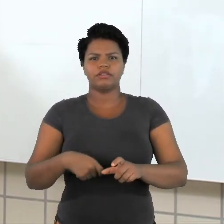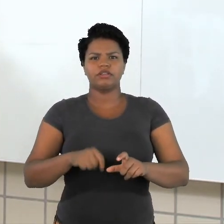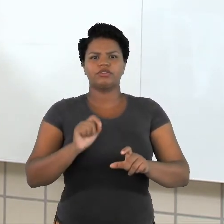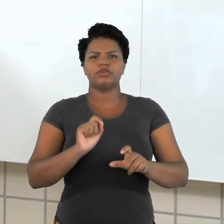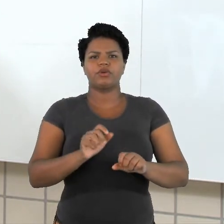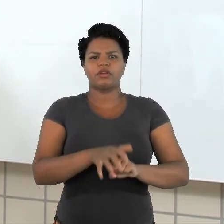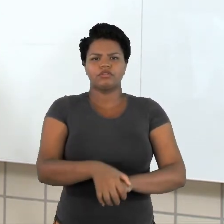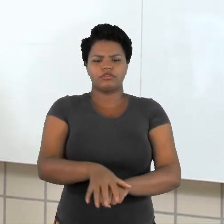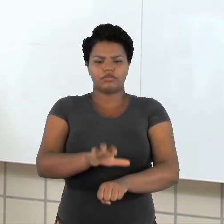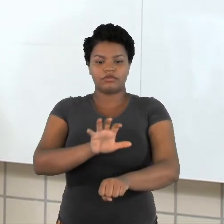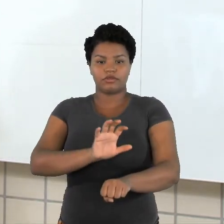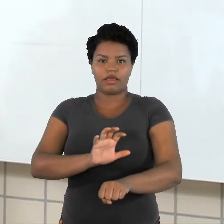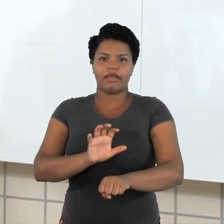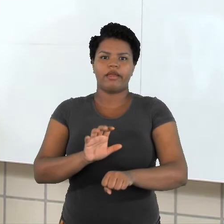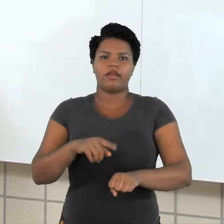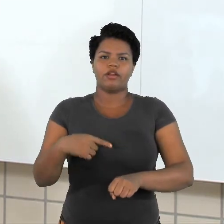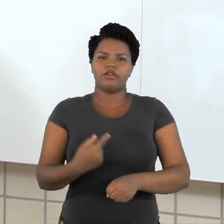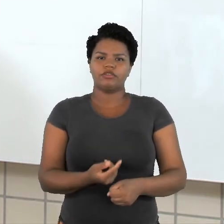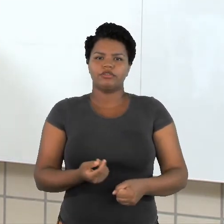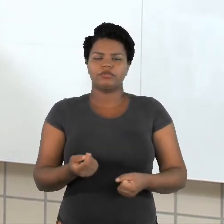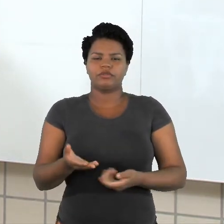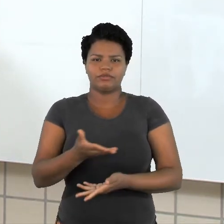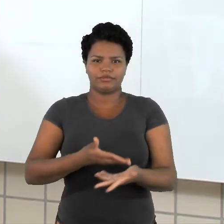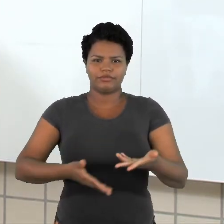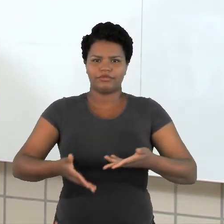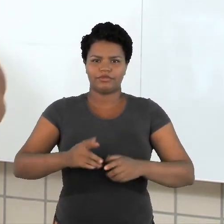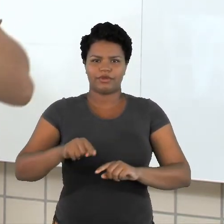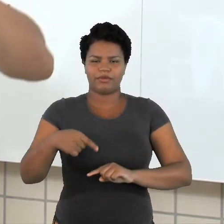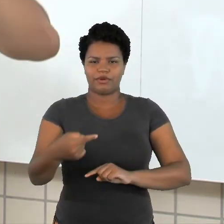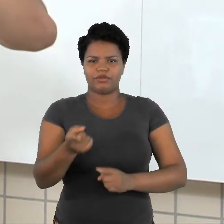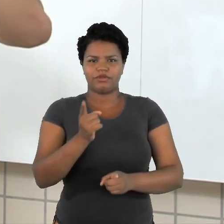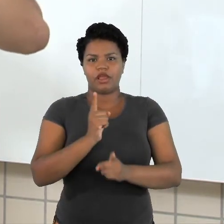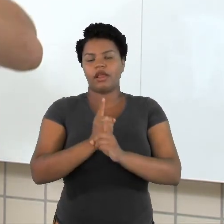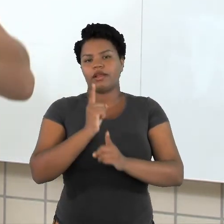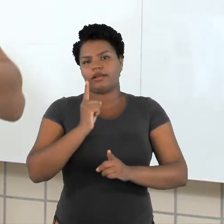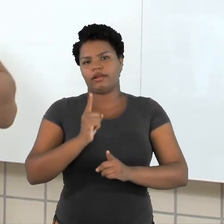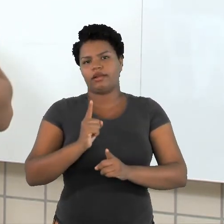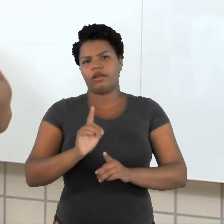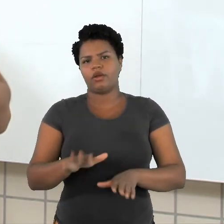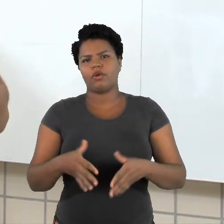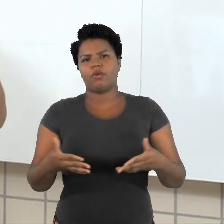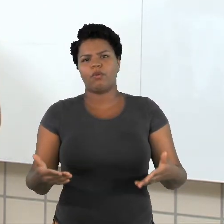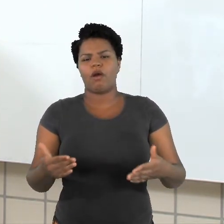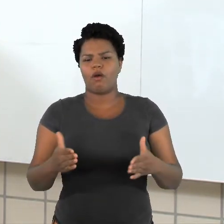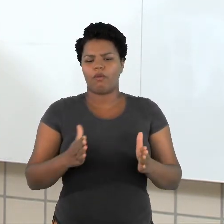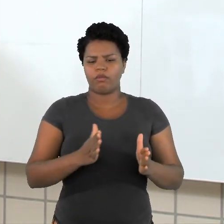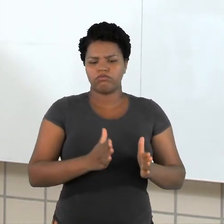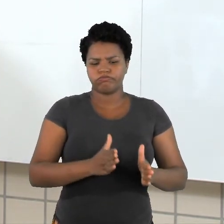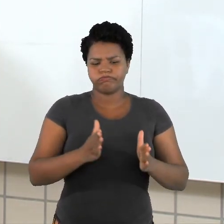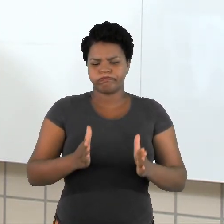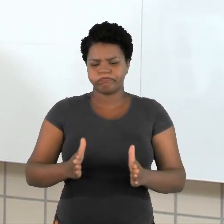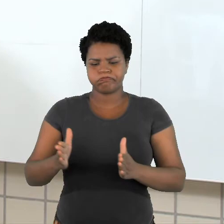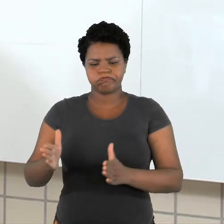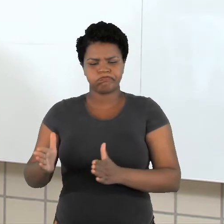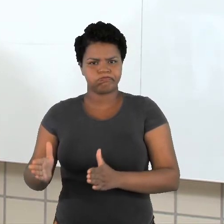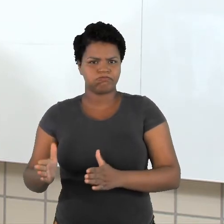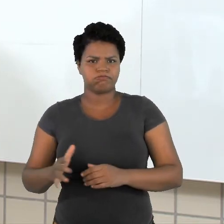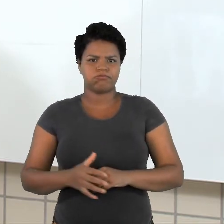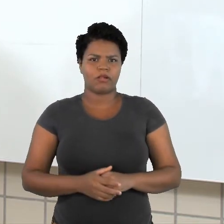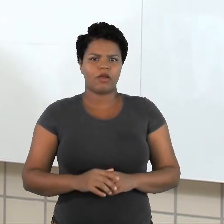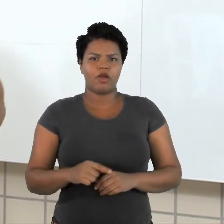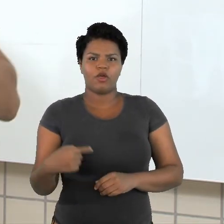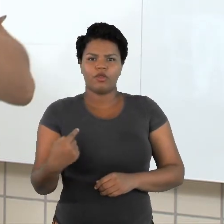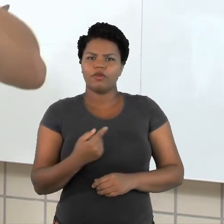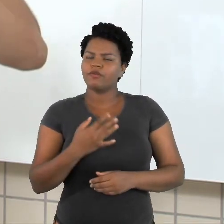vamos compartilhar no nosso próximo encontro. Quais foram algumas dessas etapas? E nós vamos conhecer